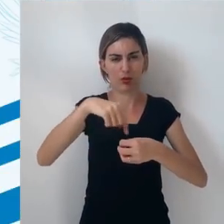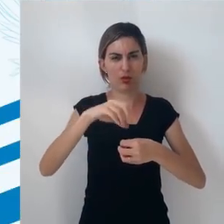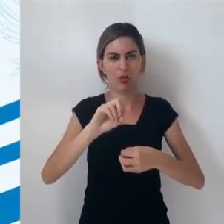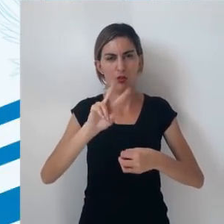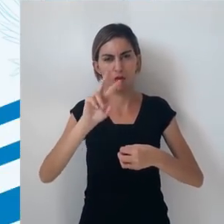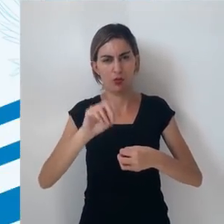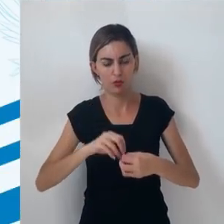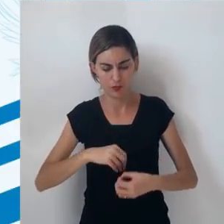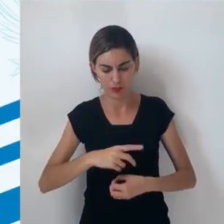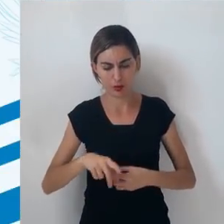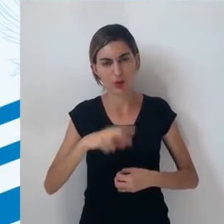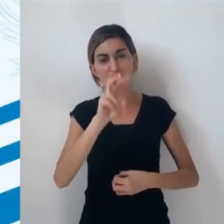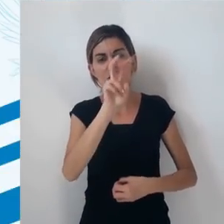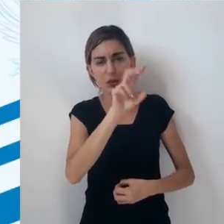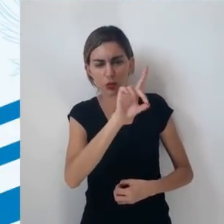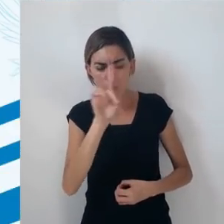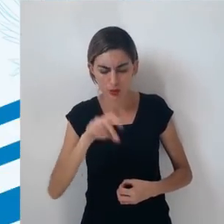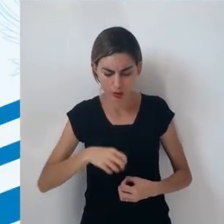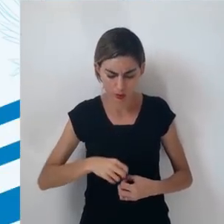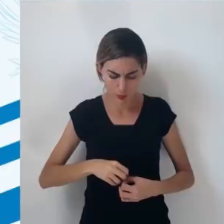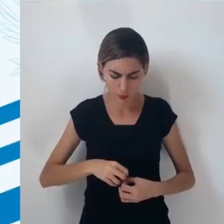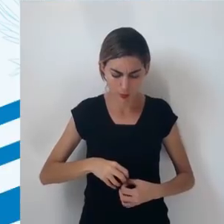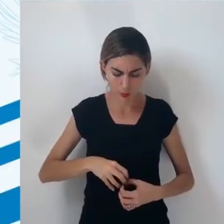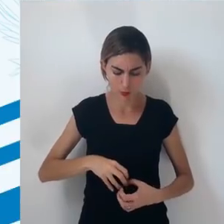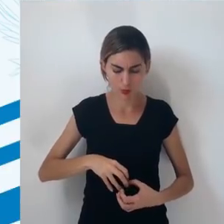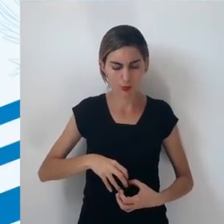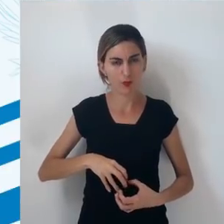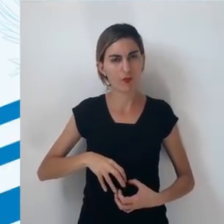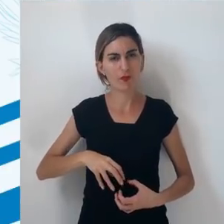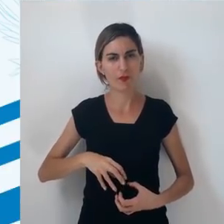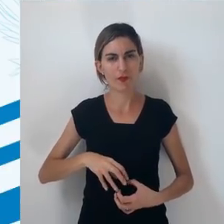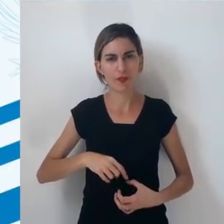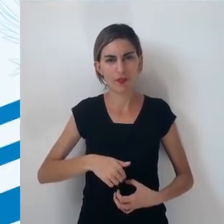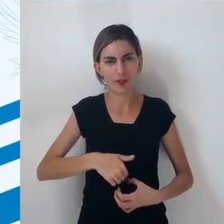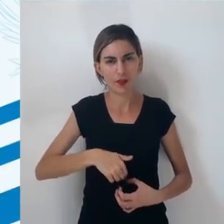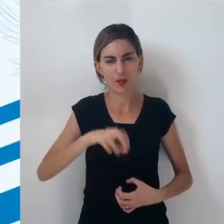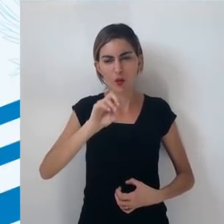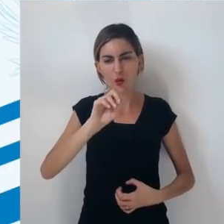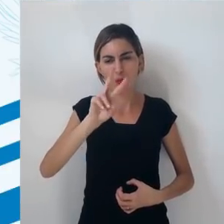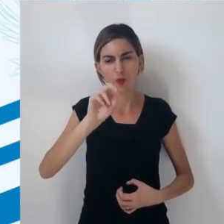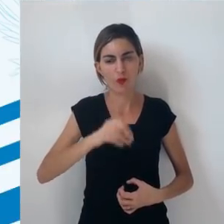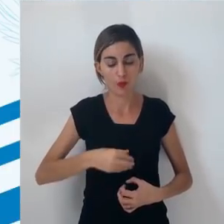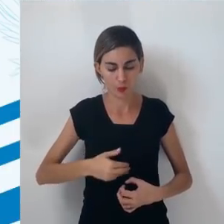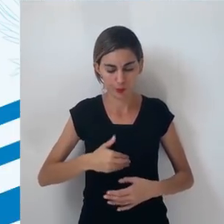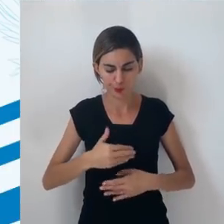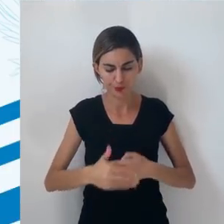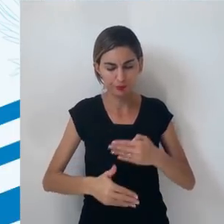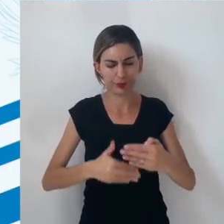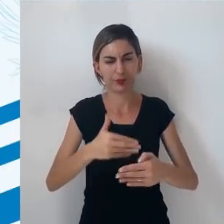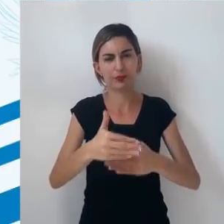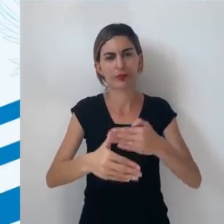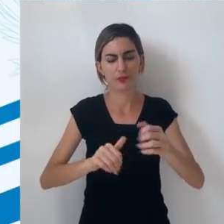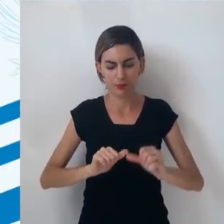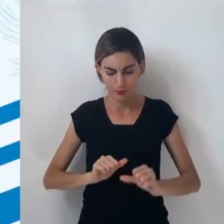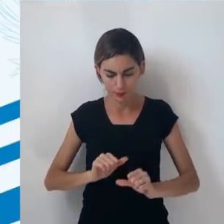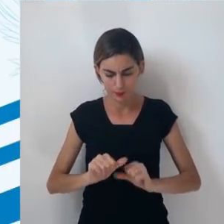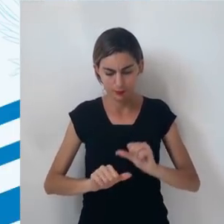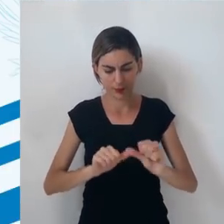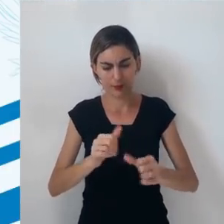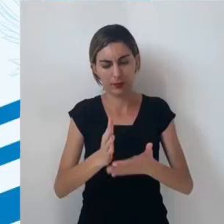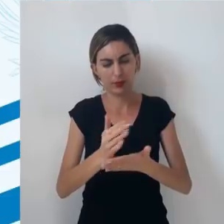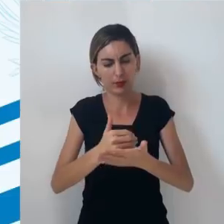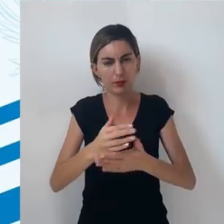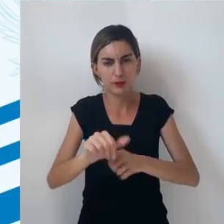célula-ovo. Depois de 5 dias, a gente observa que essa célula-ovo ela passou por